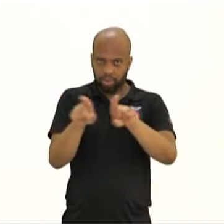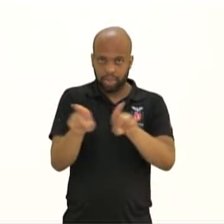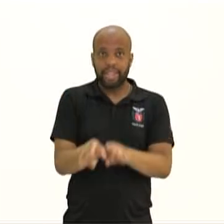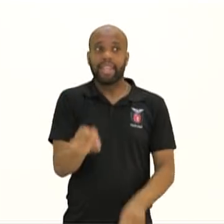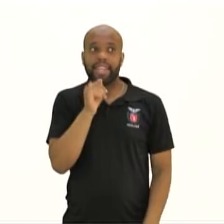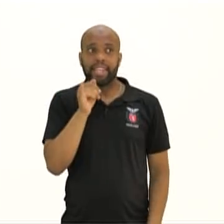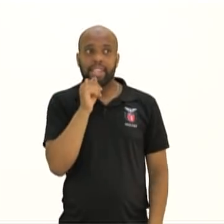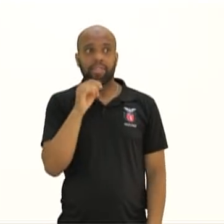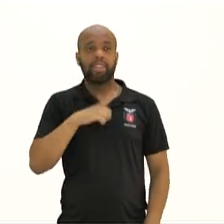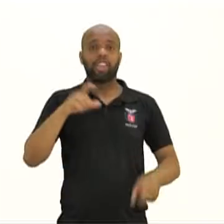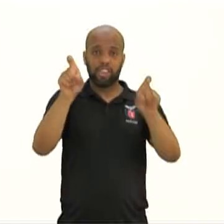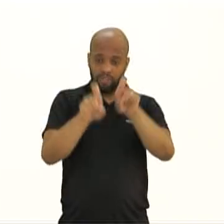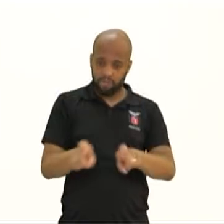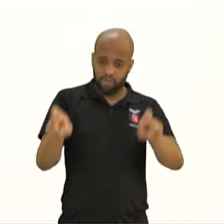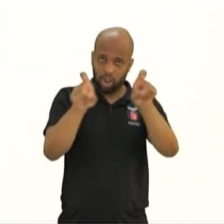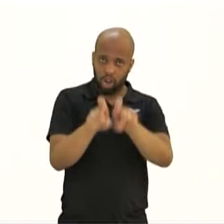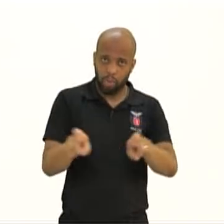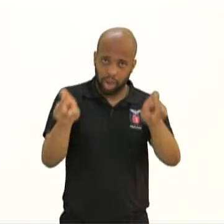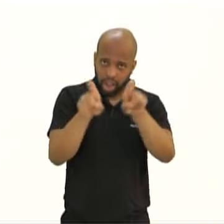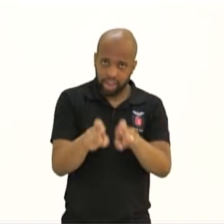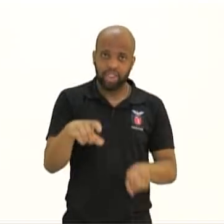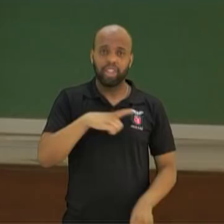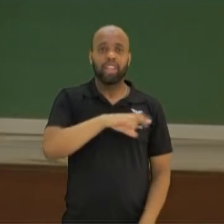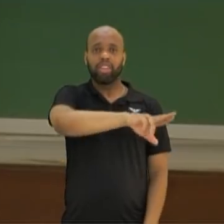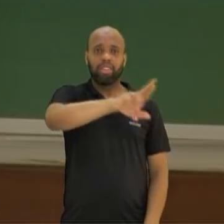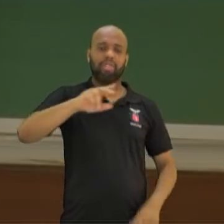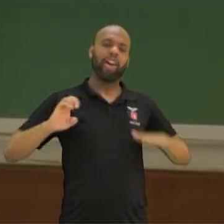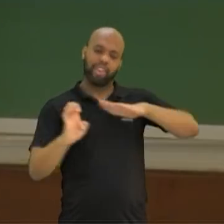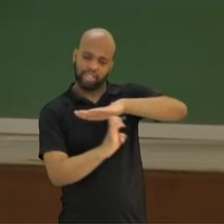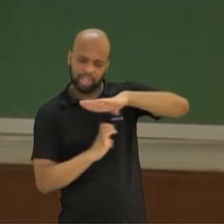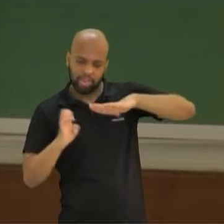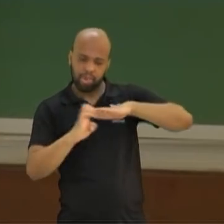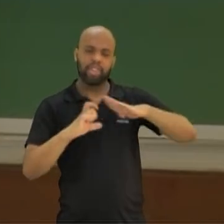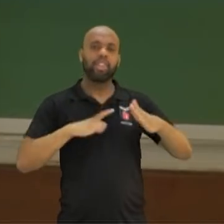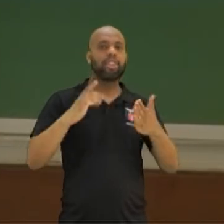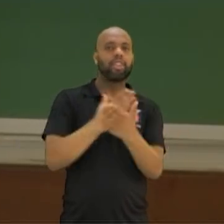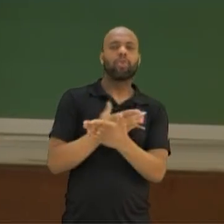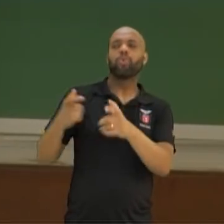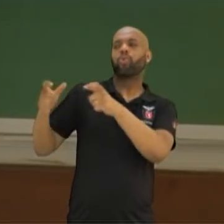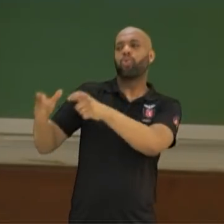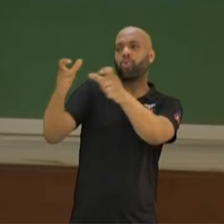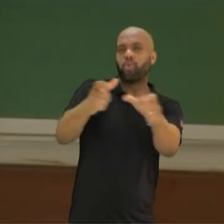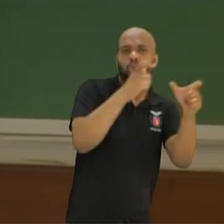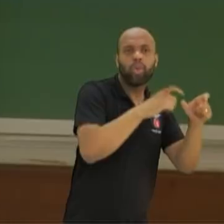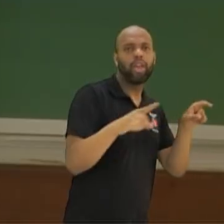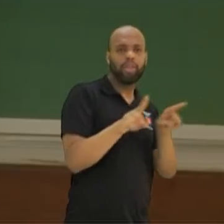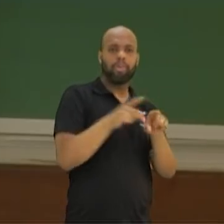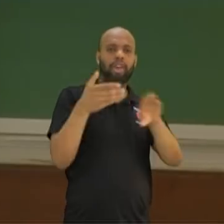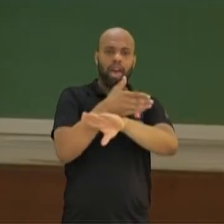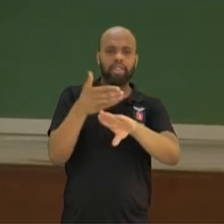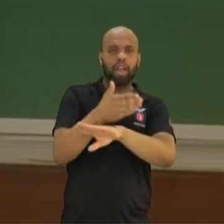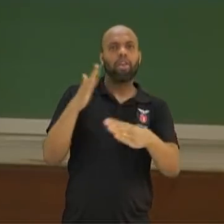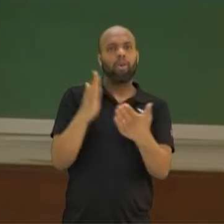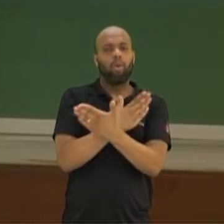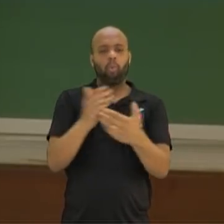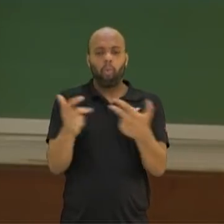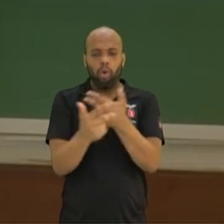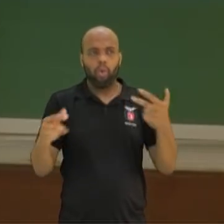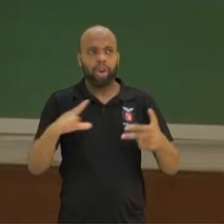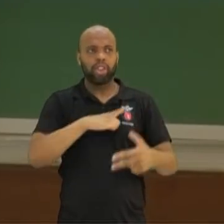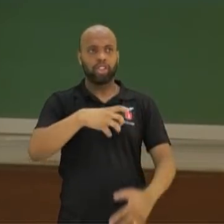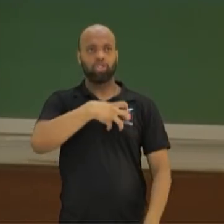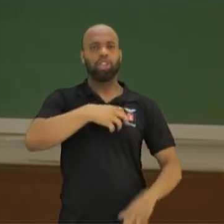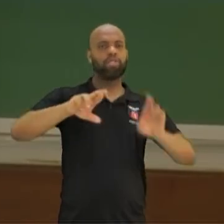por exemplo, a informática, onde nós temos várias empresas em determinados lugares, acesso a determinadas coisas que se dão de